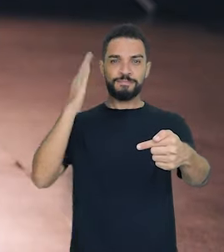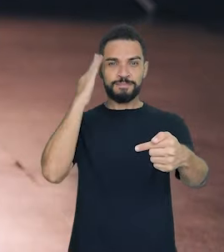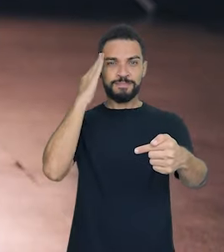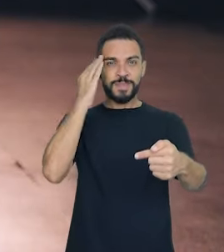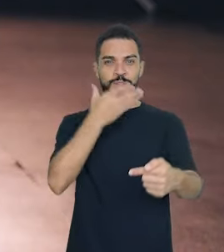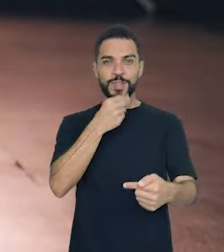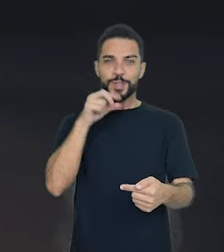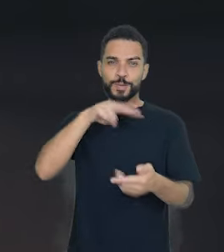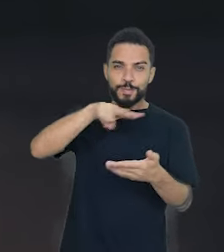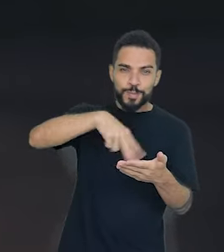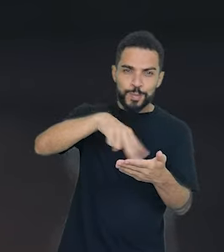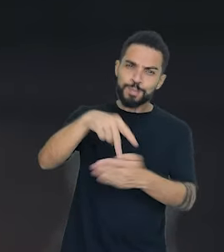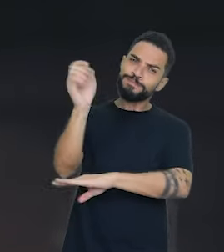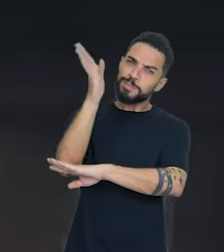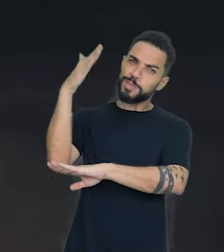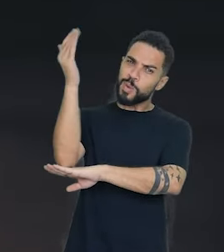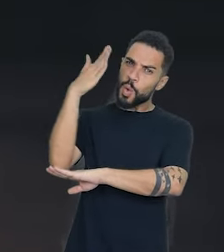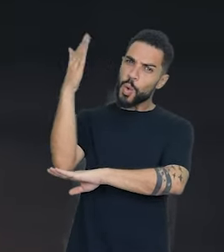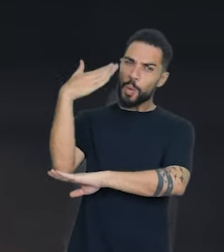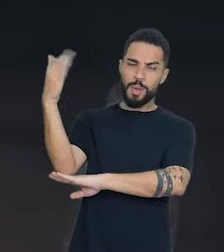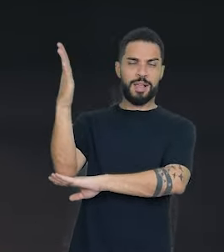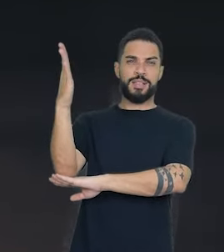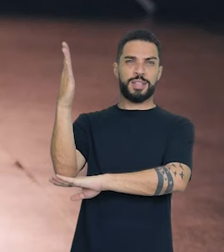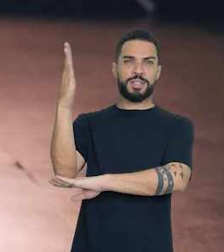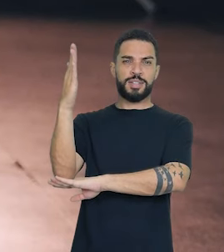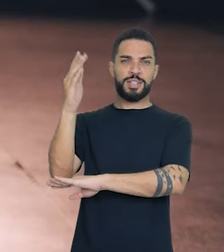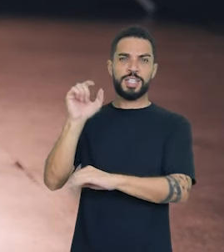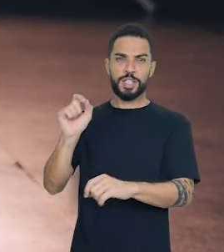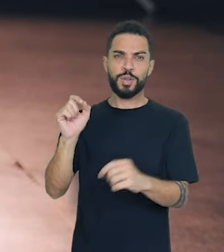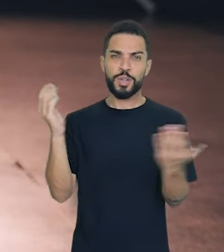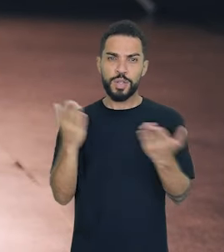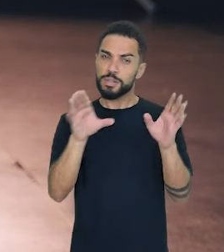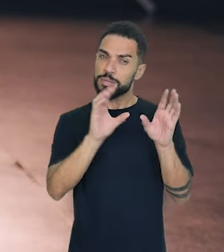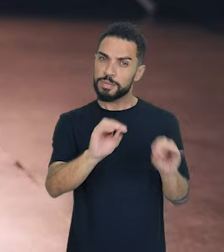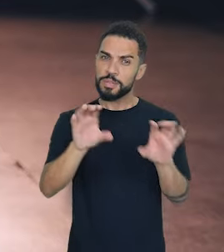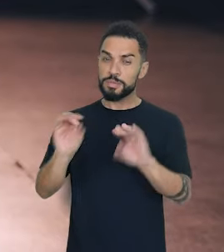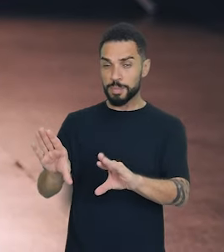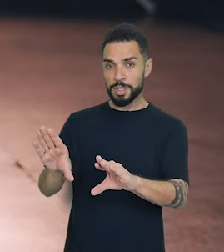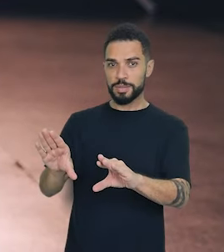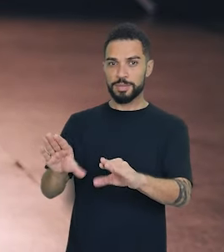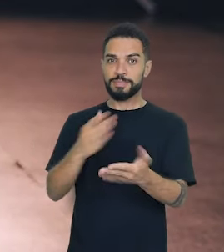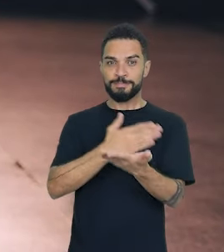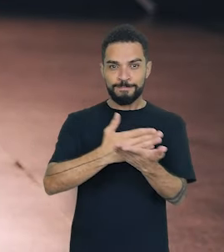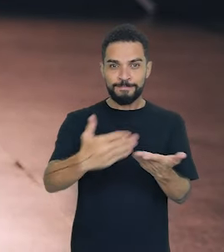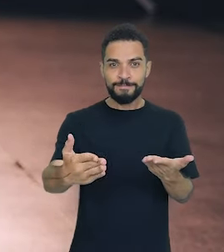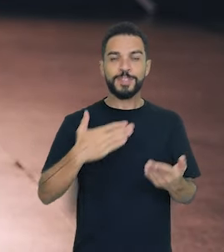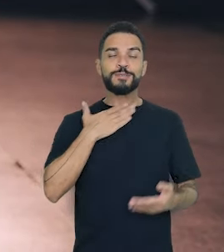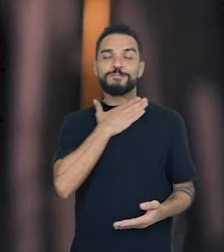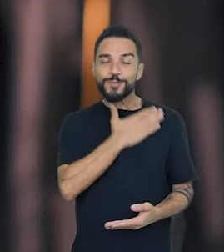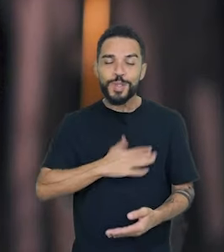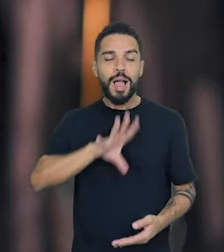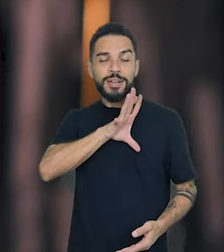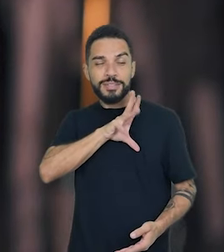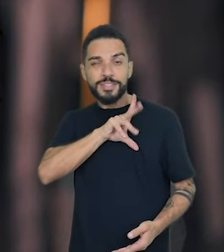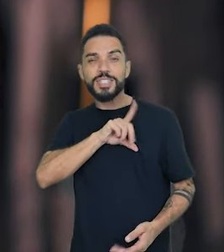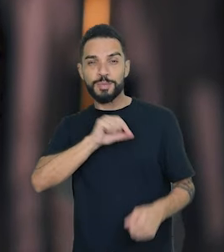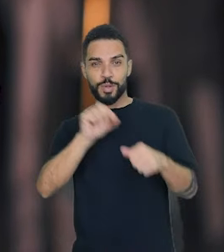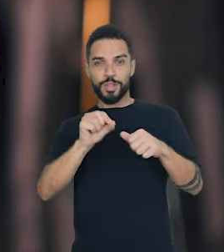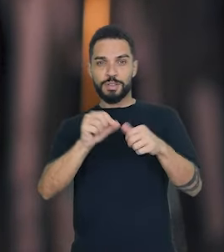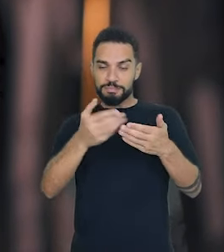o Valdemar, entendeu? Essa geração que ele está formando, é o que eu falo, é o prazer que ele tem pelo que ele